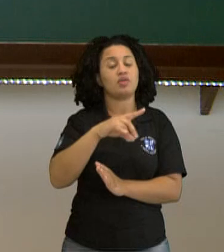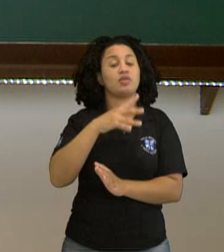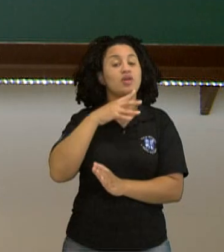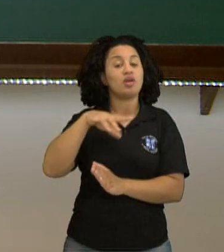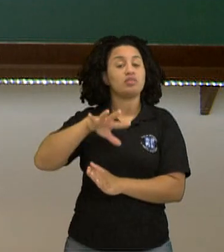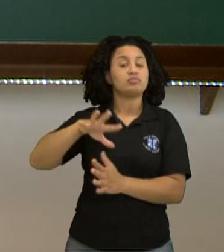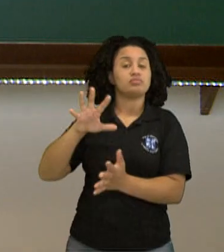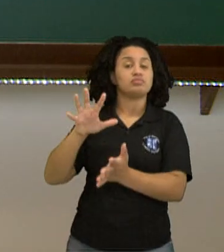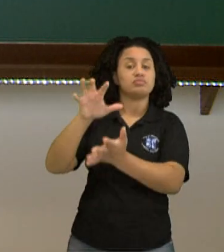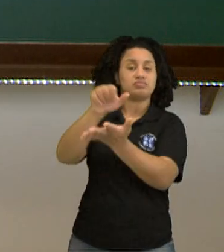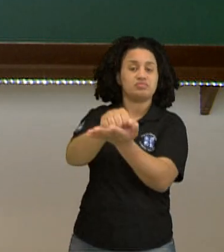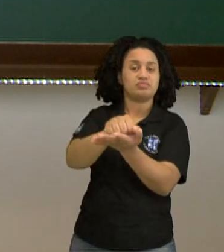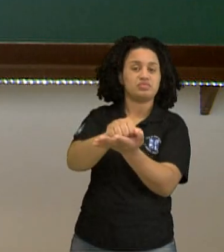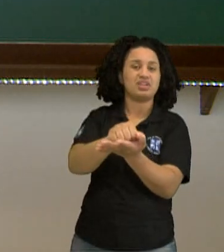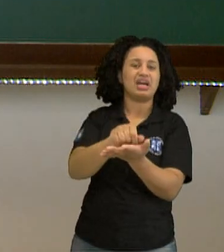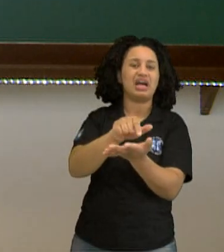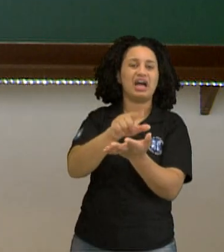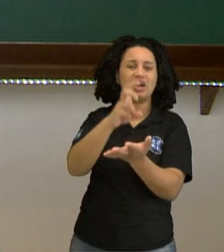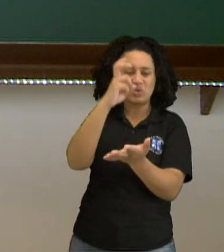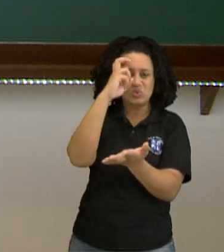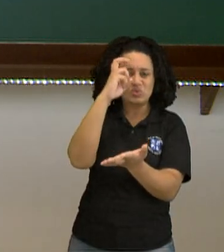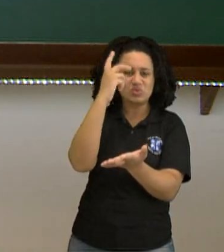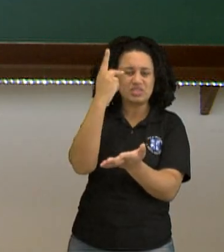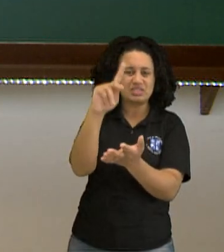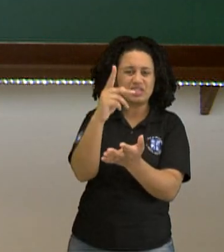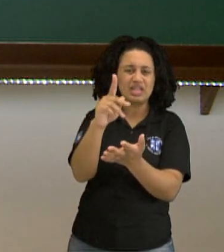por exemplo, ela foi bastante